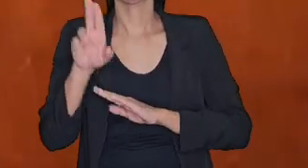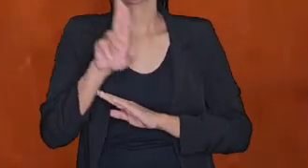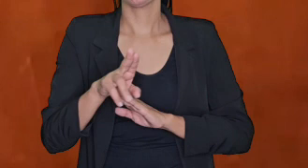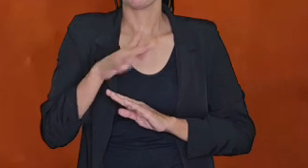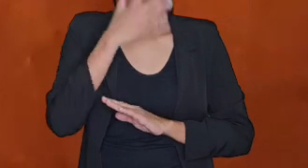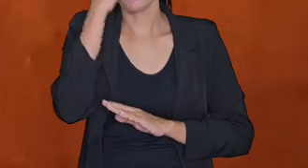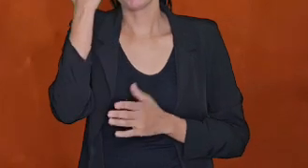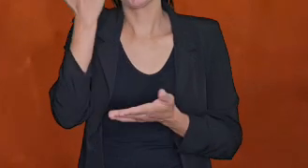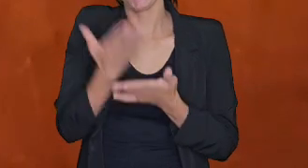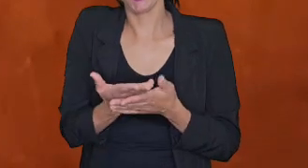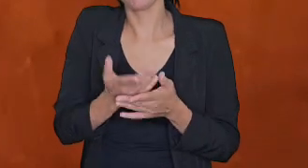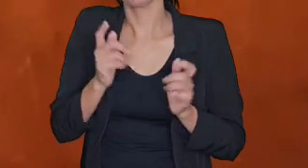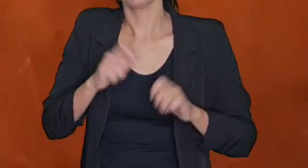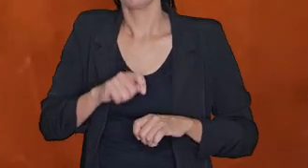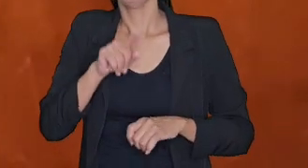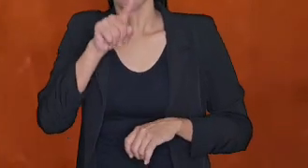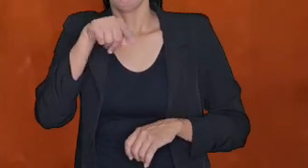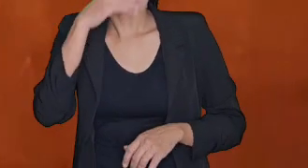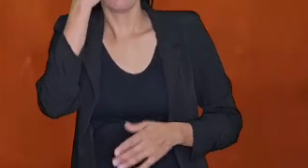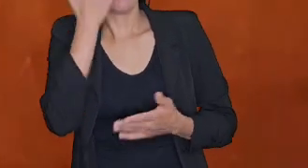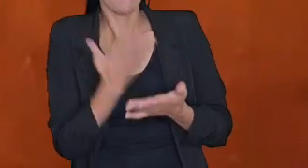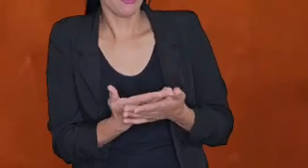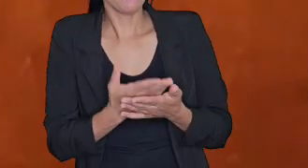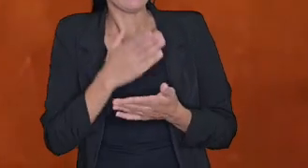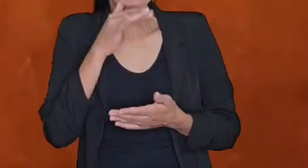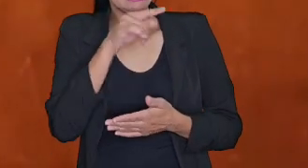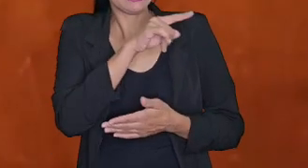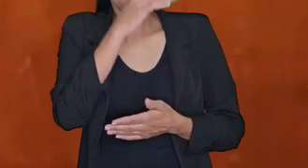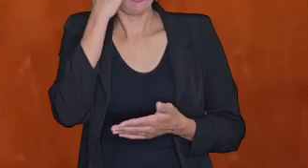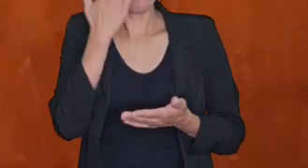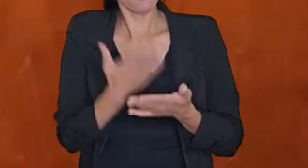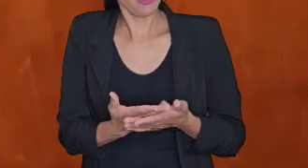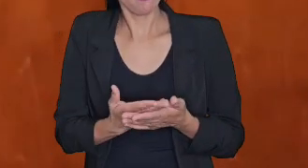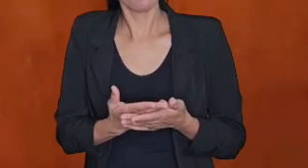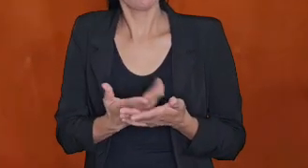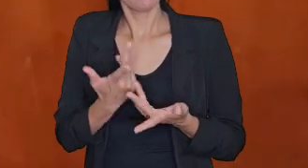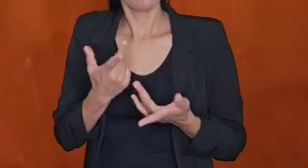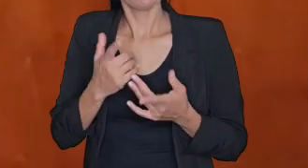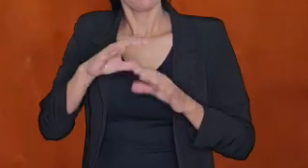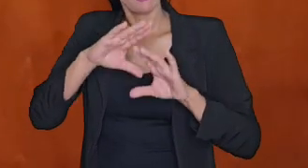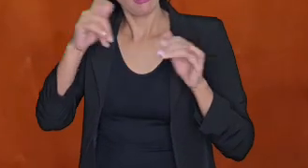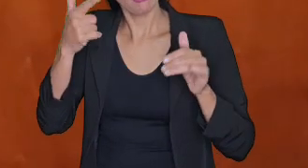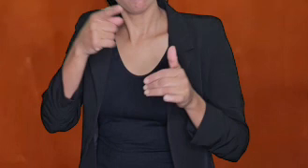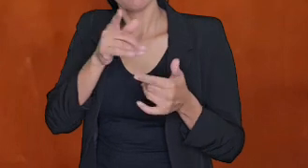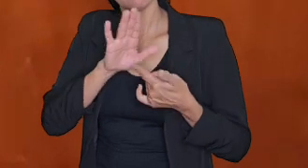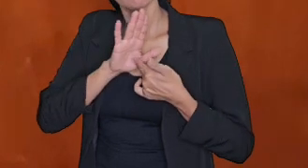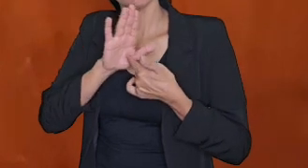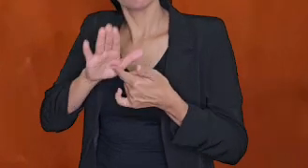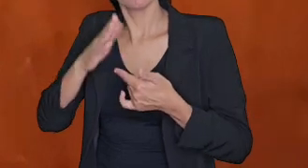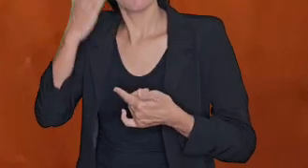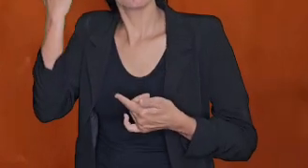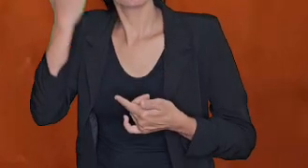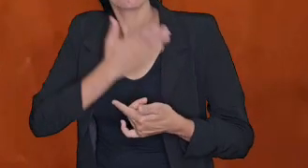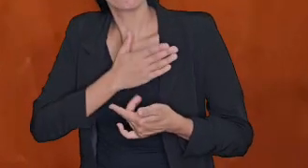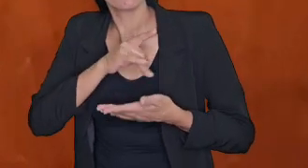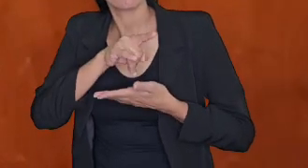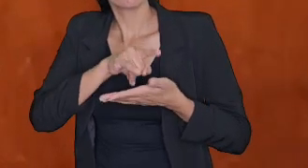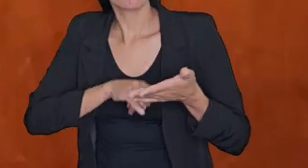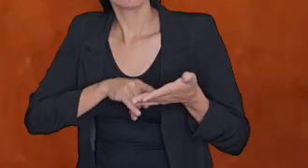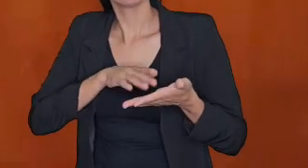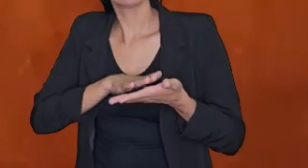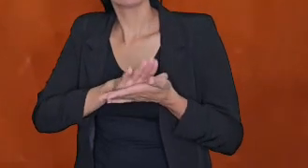uma lei do estatuto do usuário, as pessoas são confiáveis. São confiáveis. Se elas são confiáveis, com